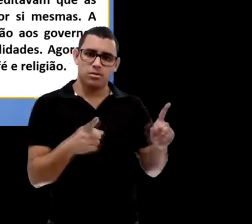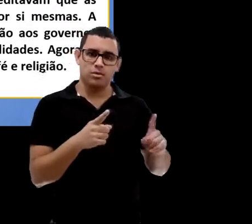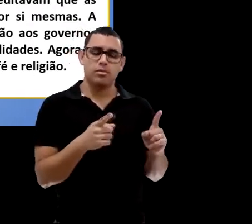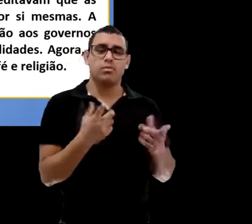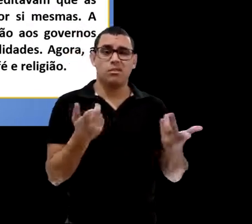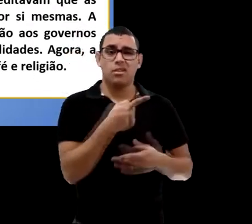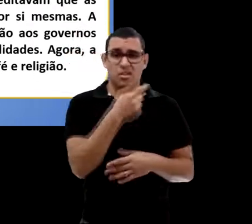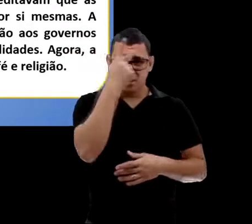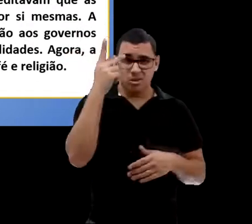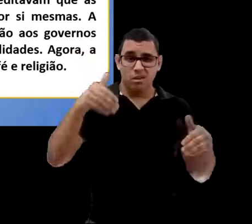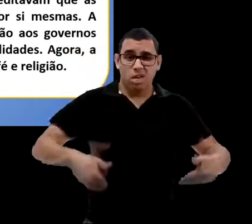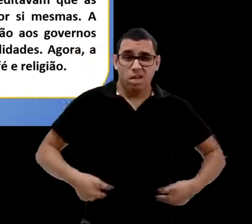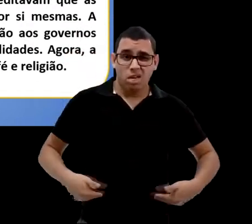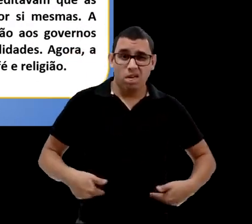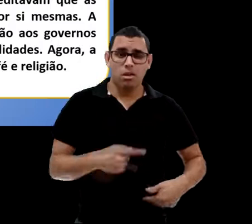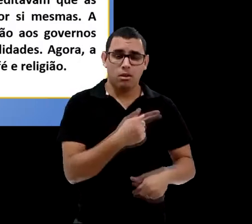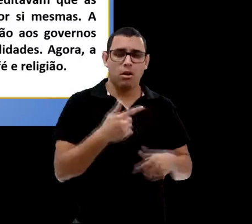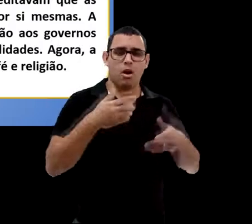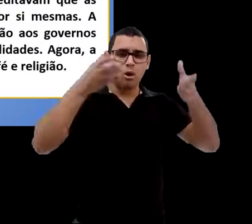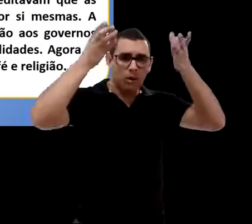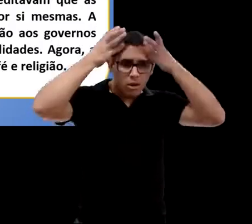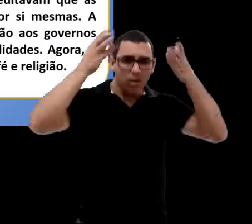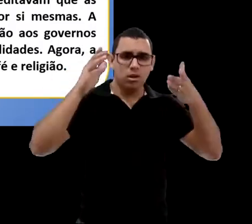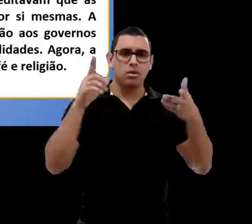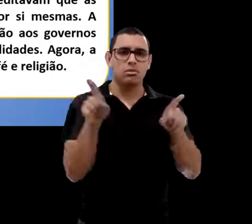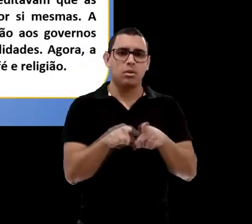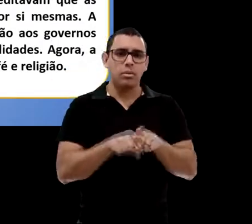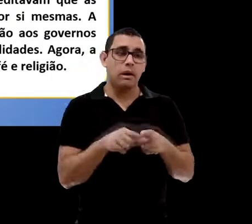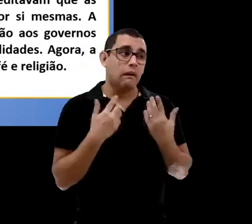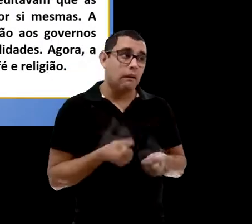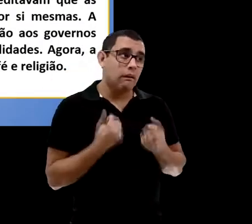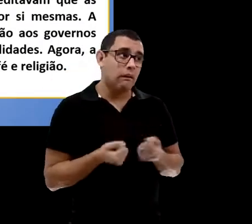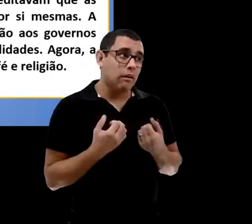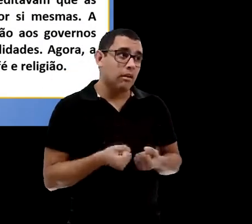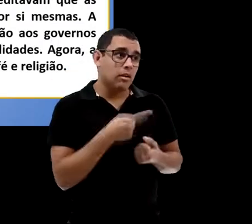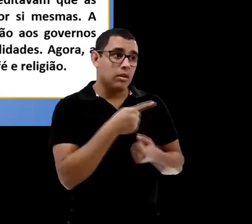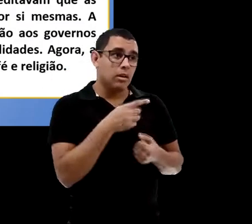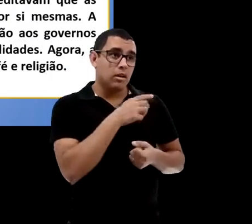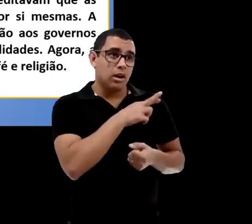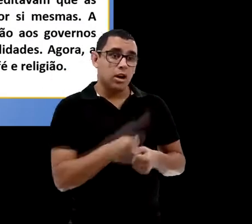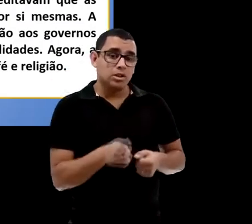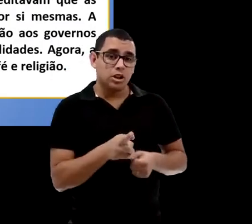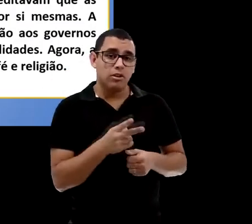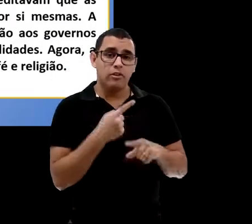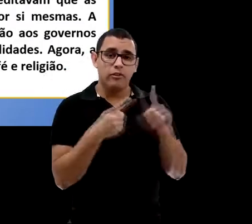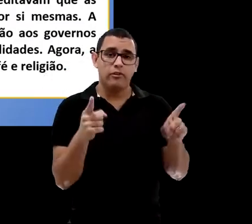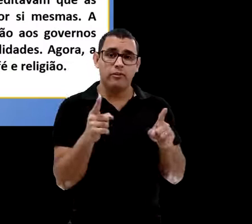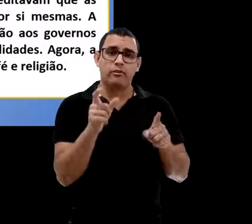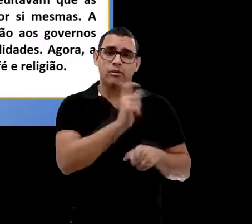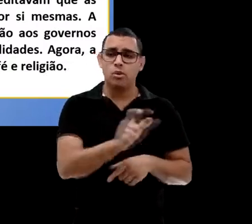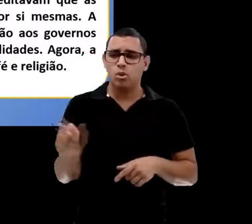gerada pela aceitação de dogmas religiosos e a submissão aos governos absolutistas tinha impedido o cidadão de desenvolver